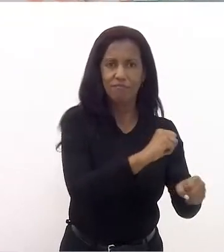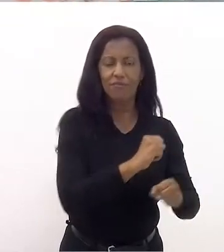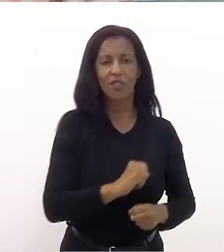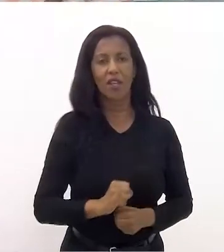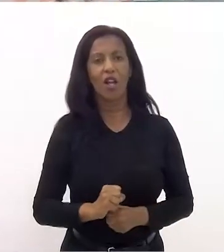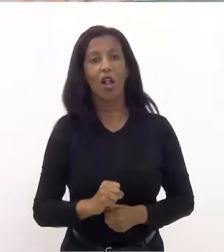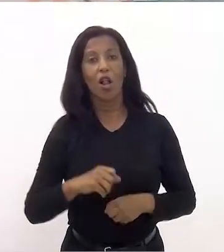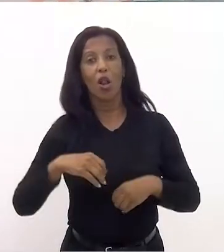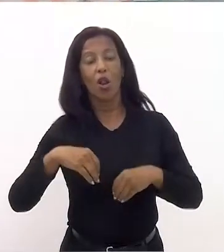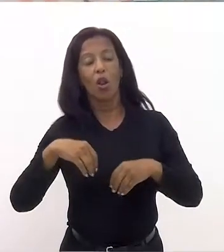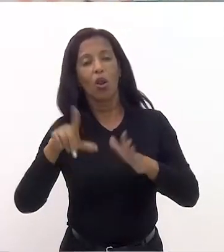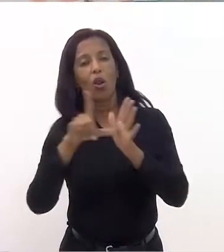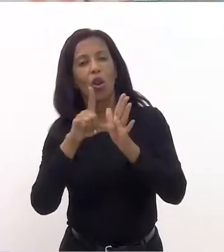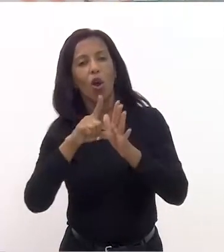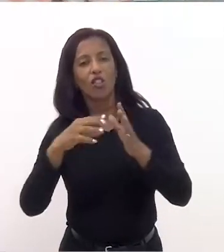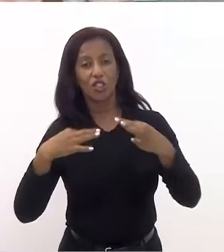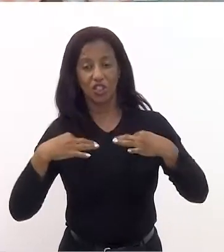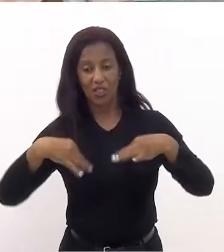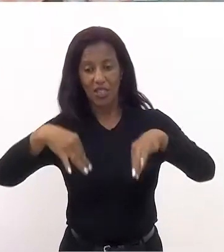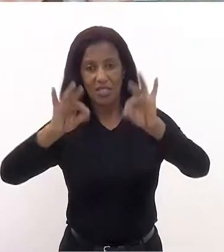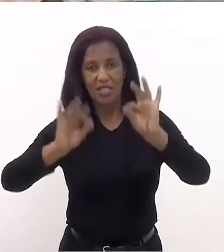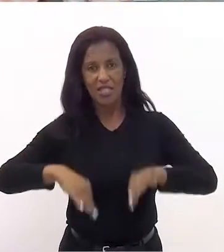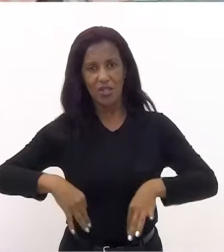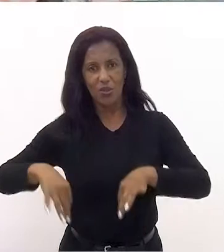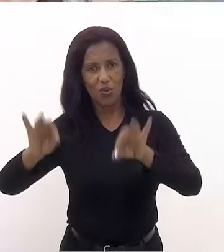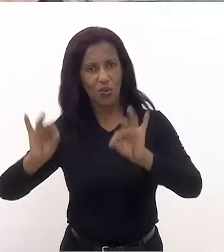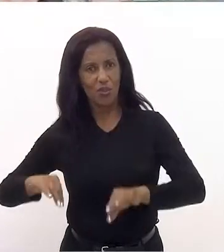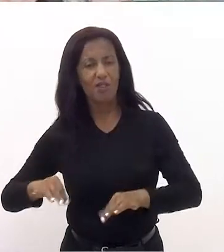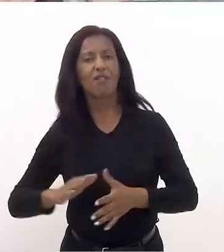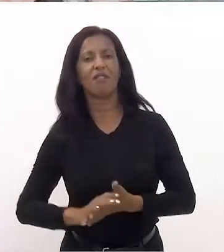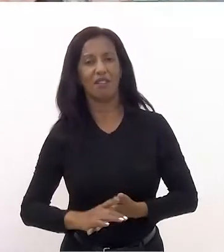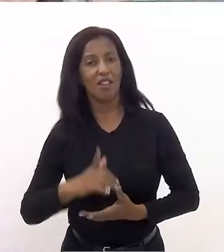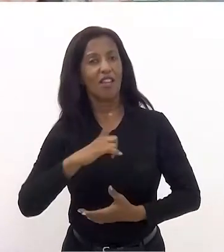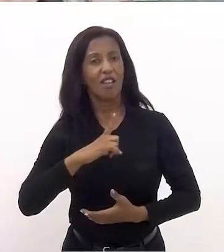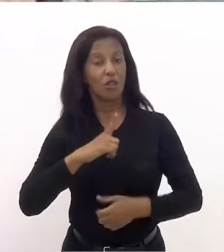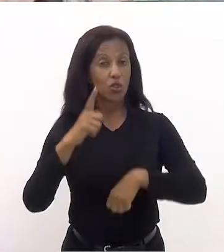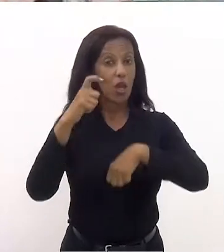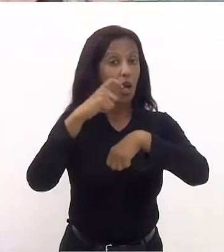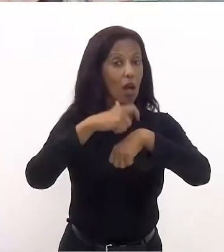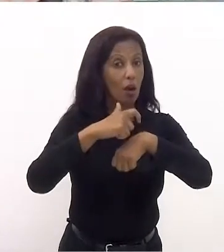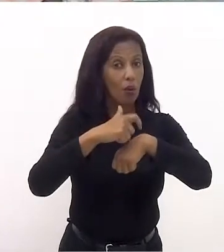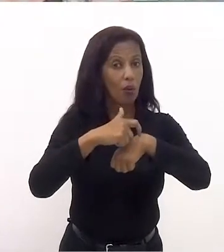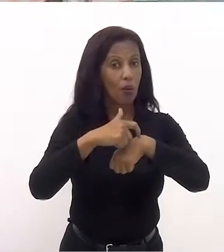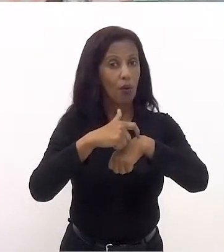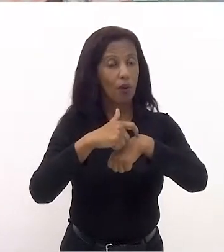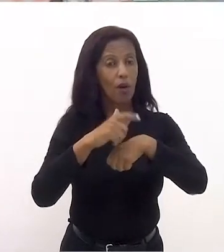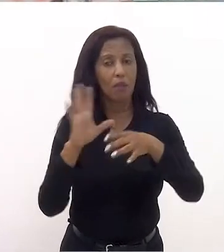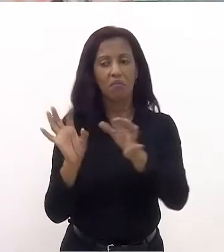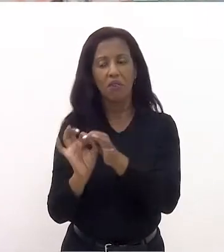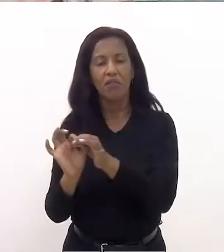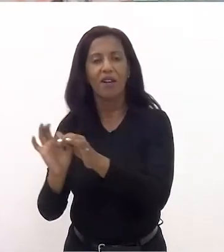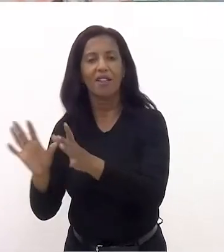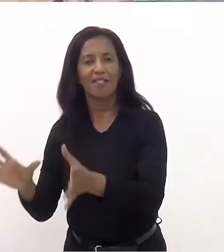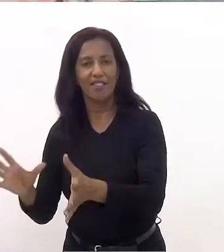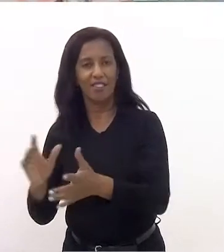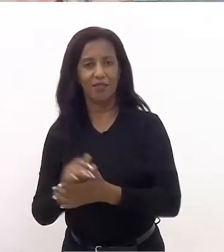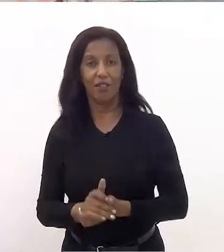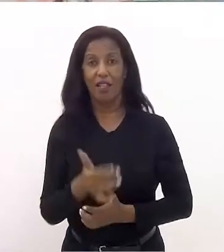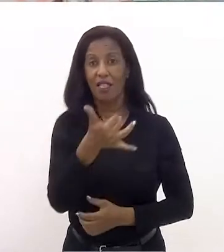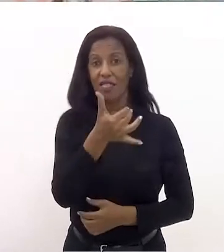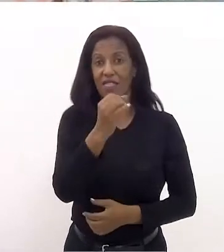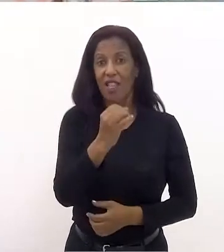loja de tecidos. Então, eu tinha a hora para ficar